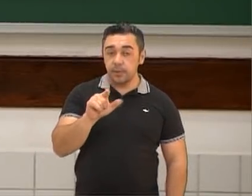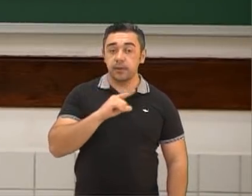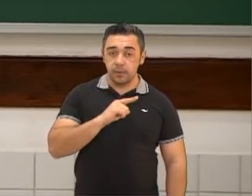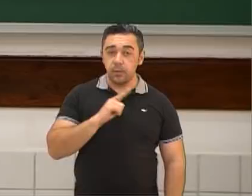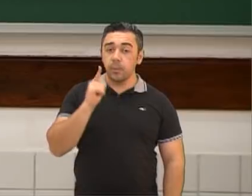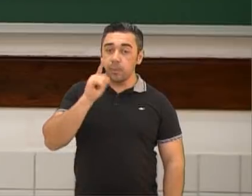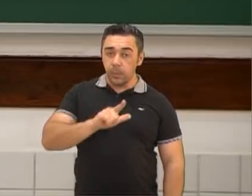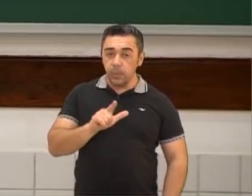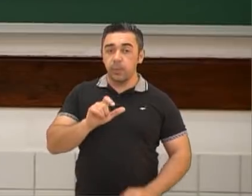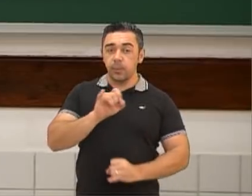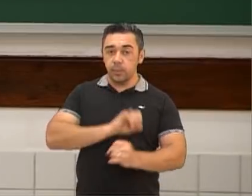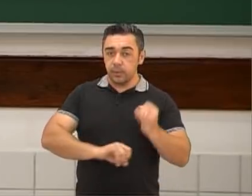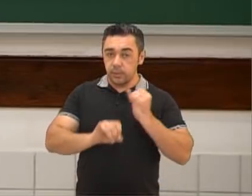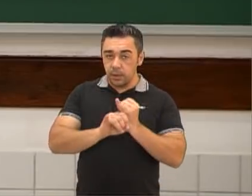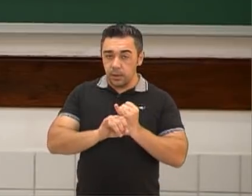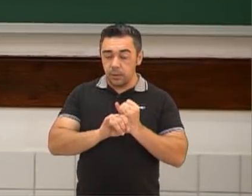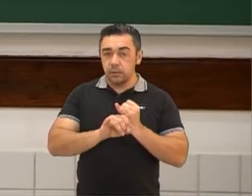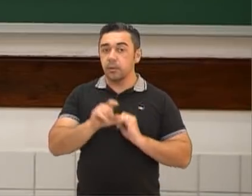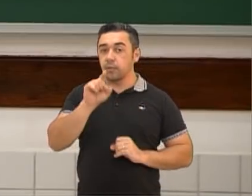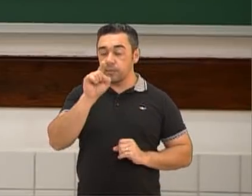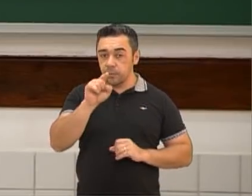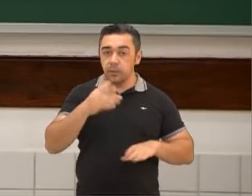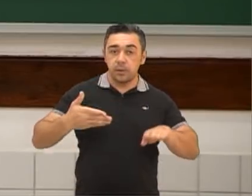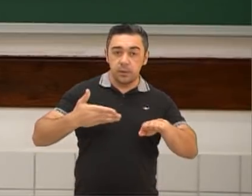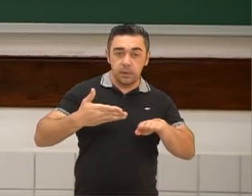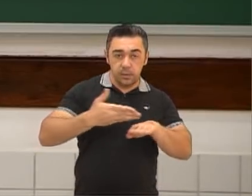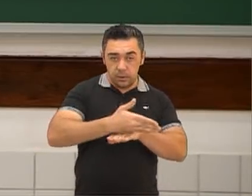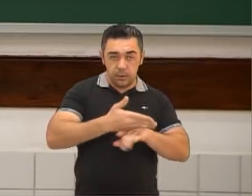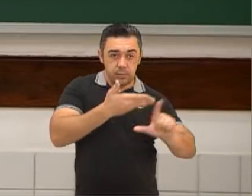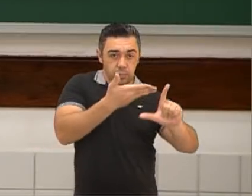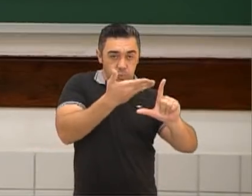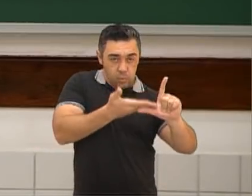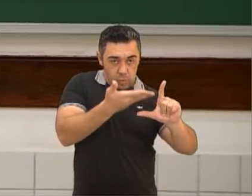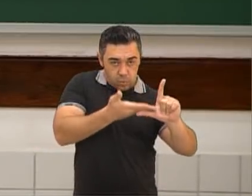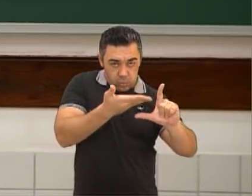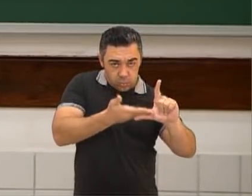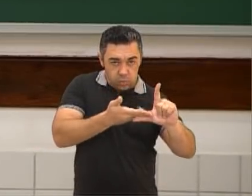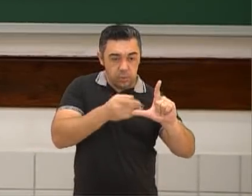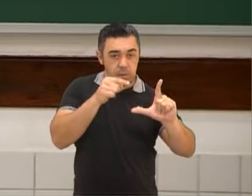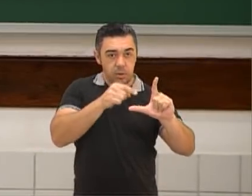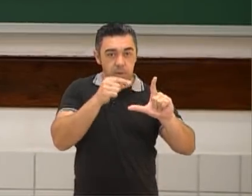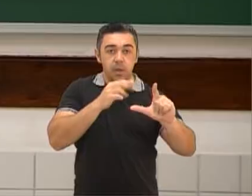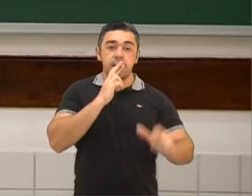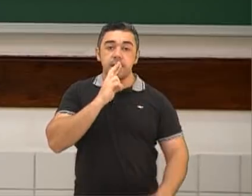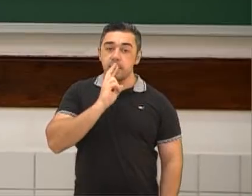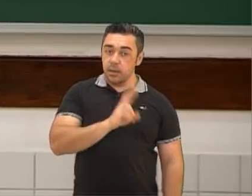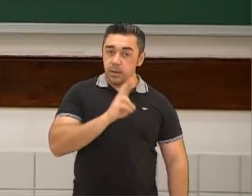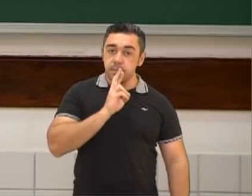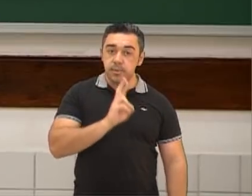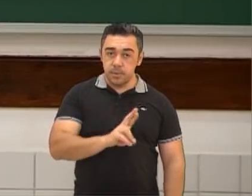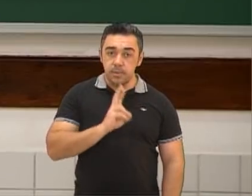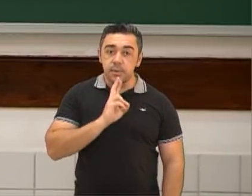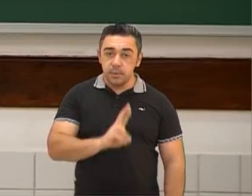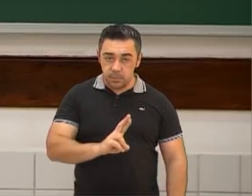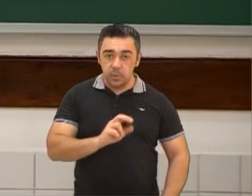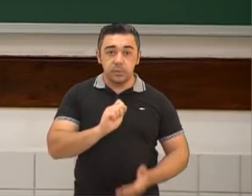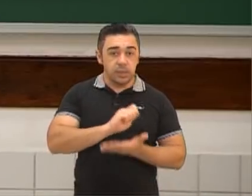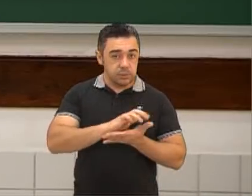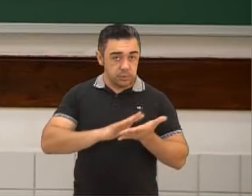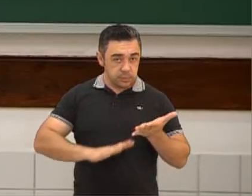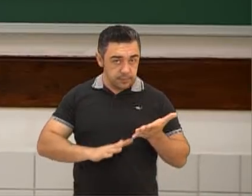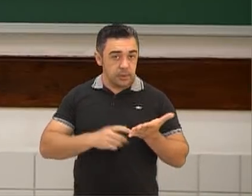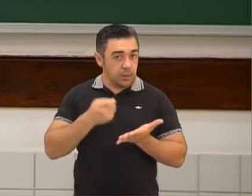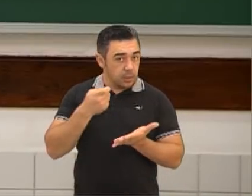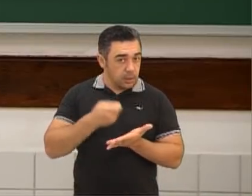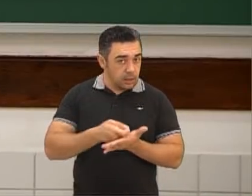à internet, não esqueça de entrar no Google Classroom e fazer a atividade obrigatória